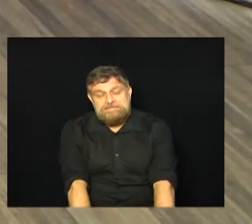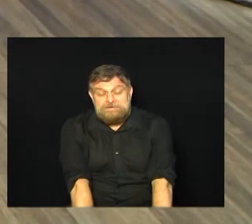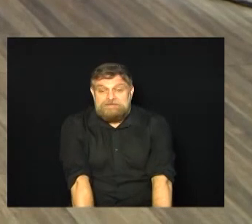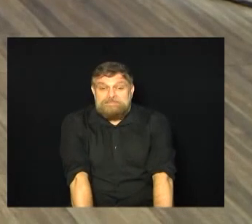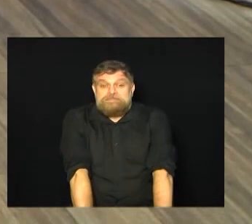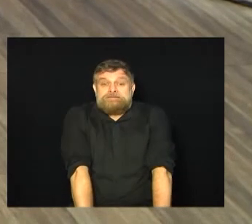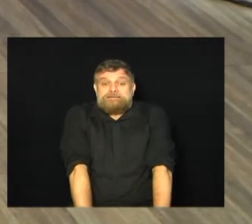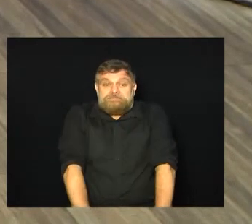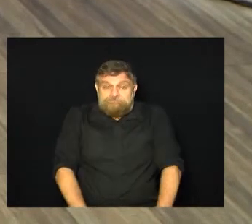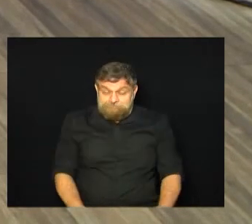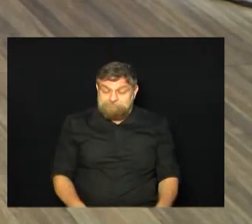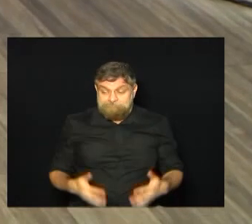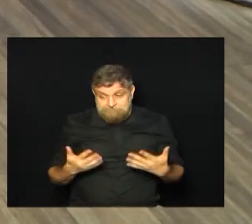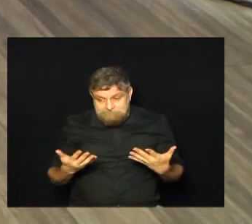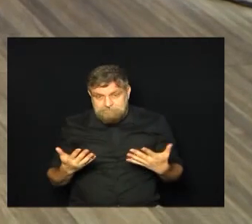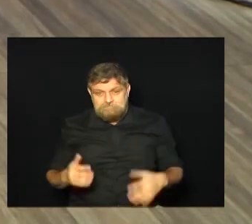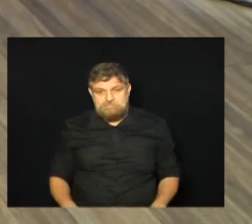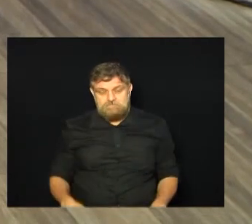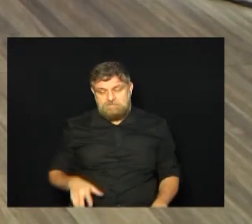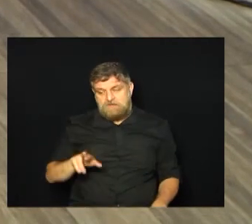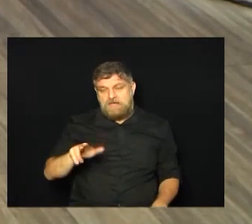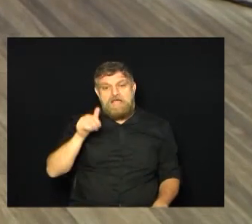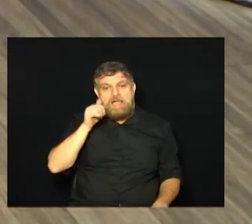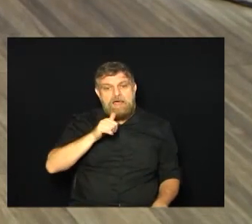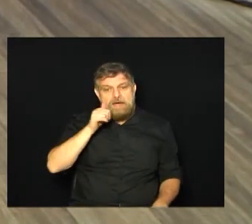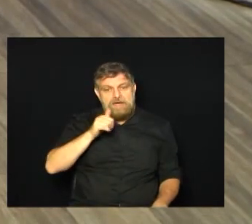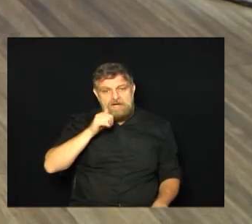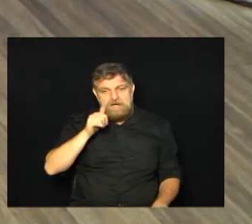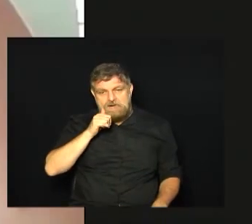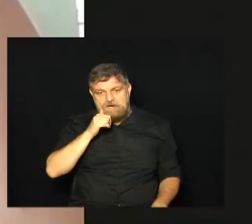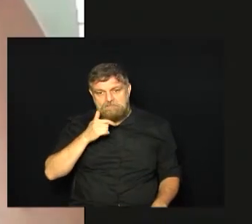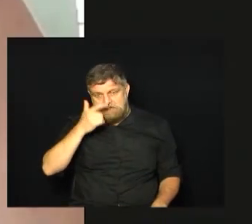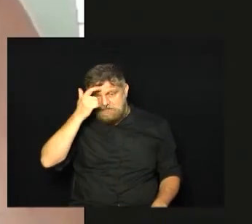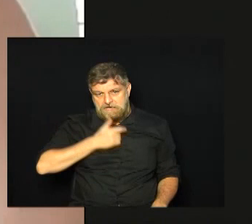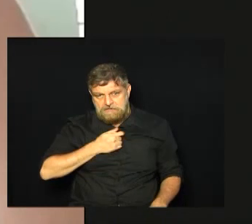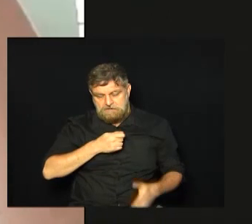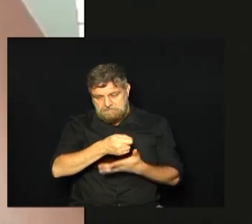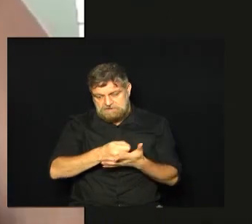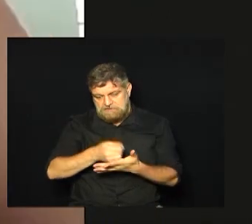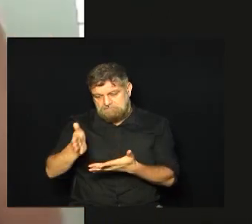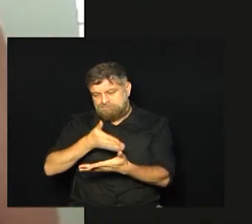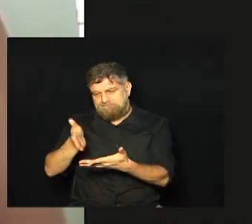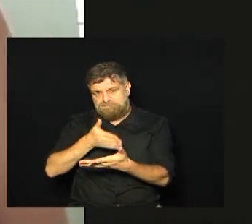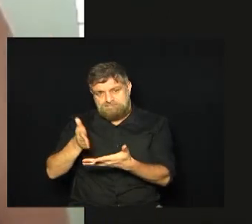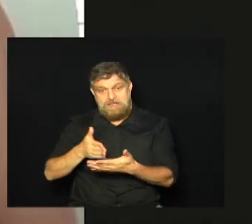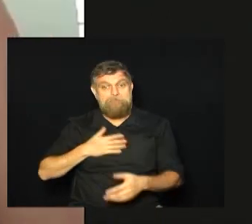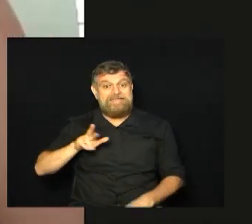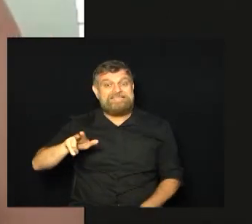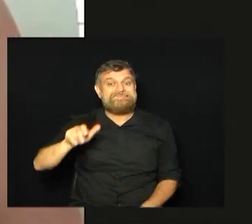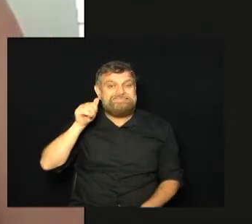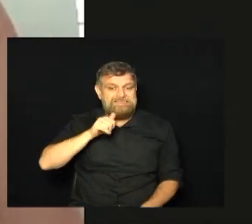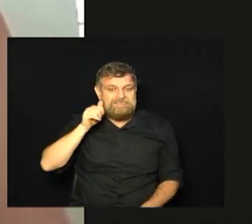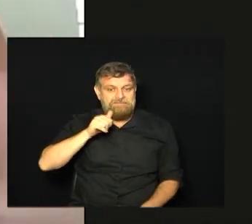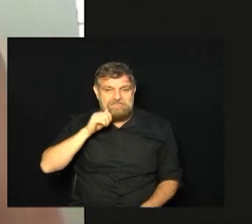Olha, as minhas irmãs costumam ler tudo que eu escrevo, né? Eu acho que ainda